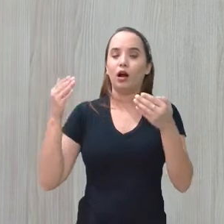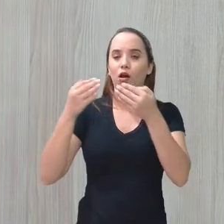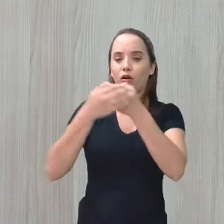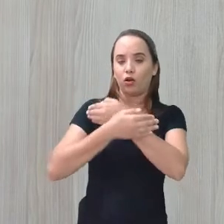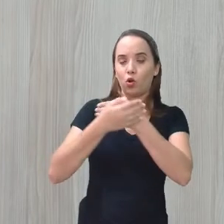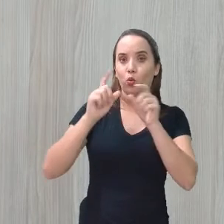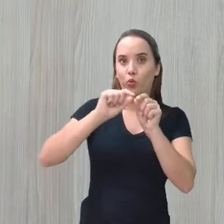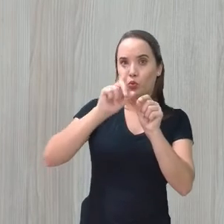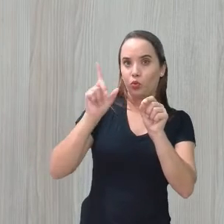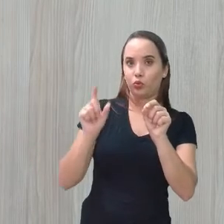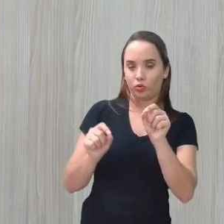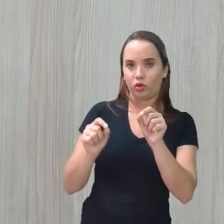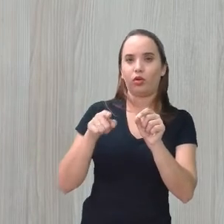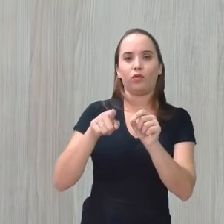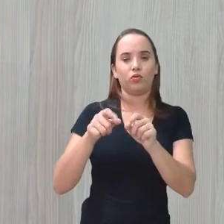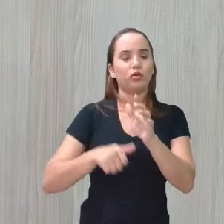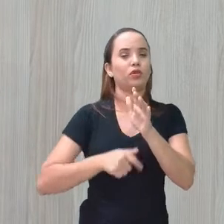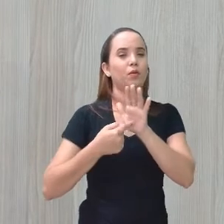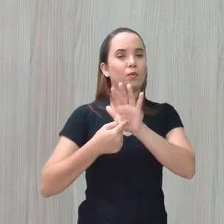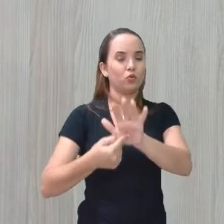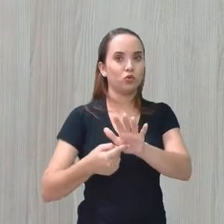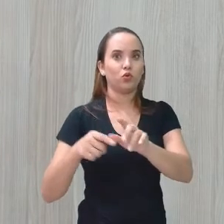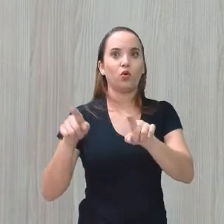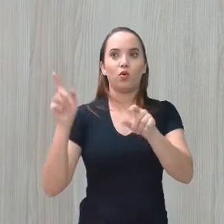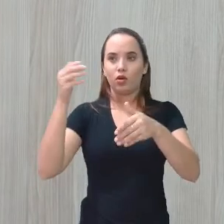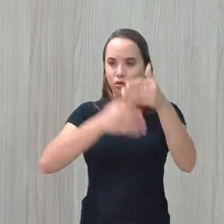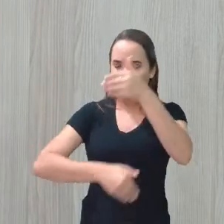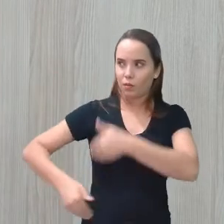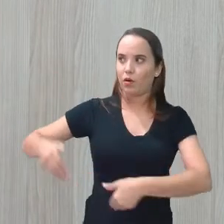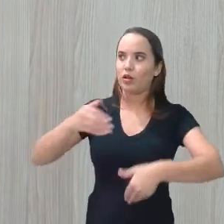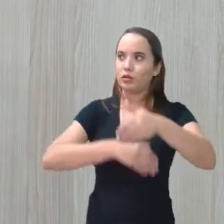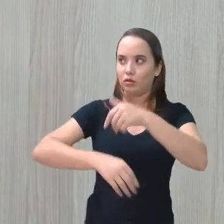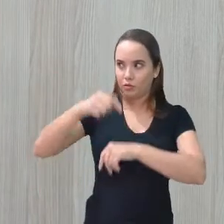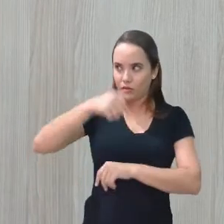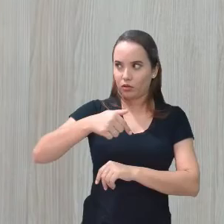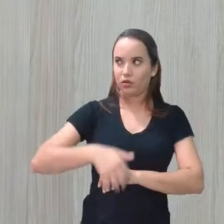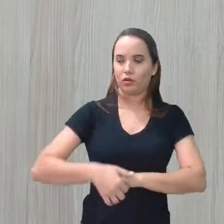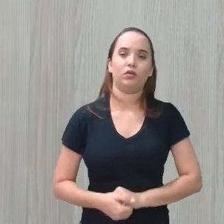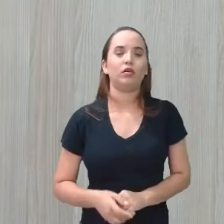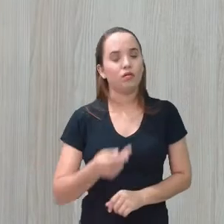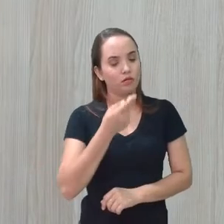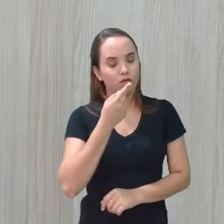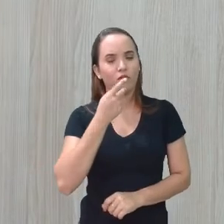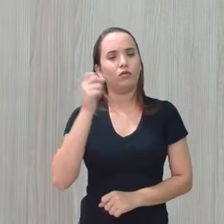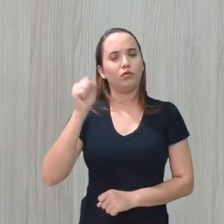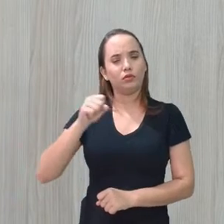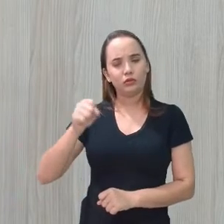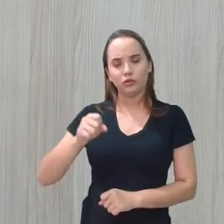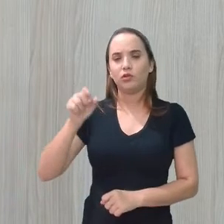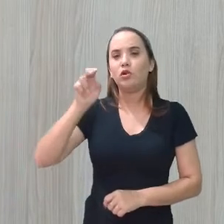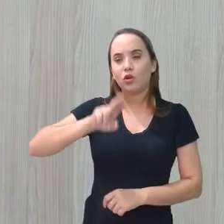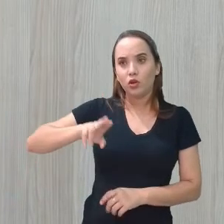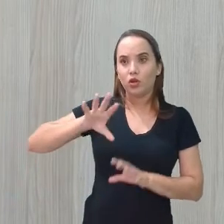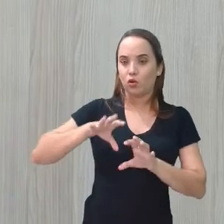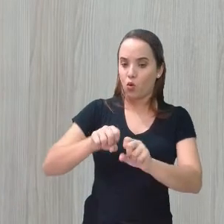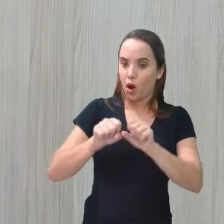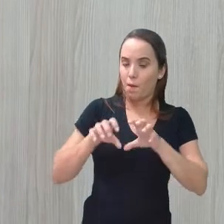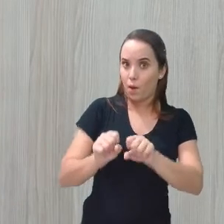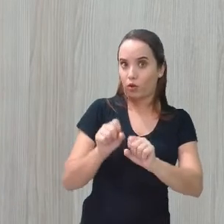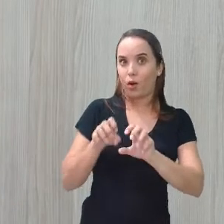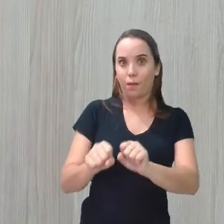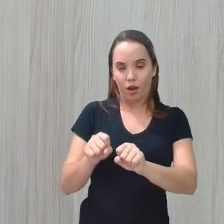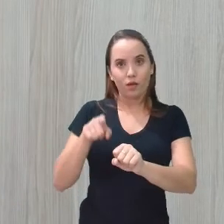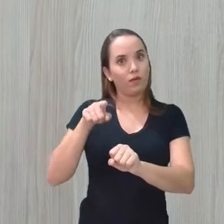você mostrou, professora, e ela está participando ativamente, e eu disse a ela que através desse mão na massa